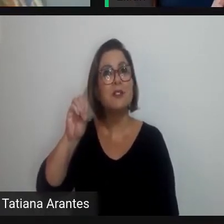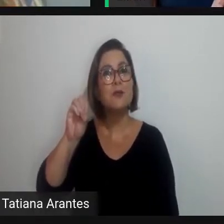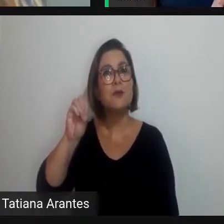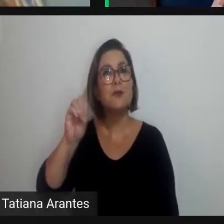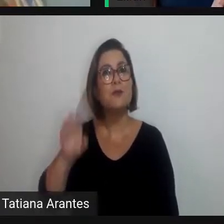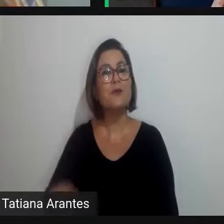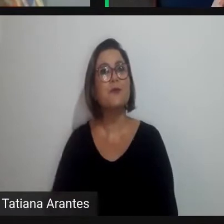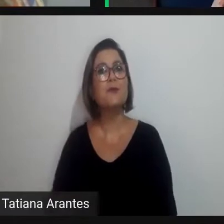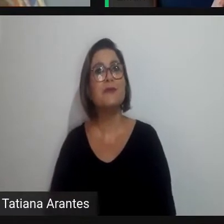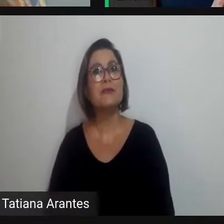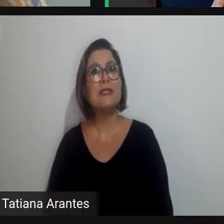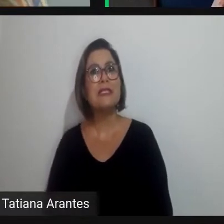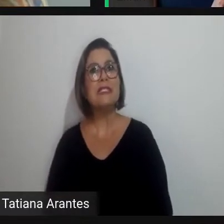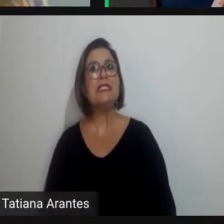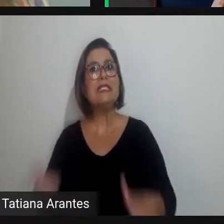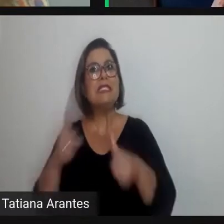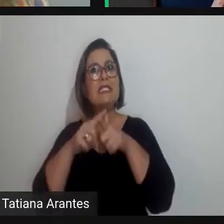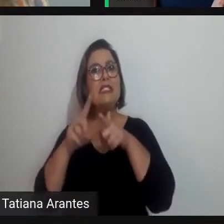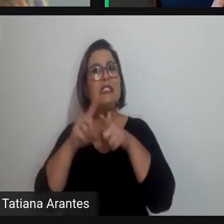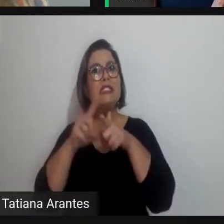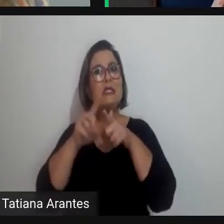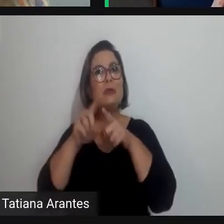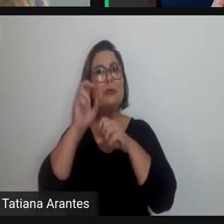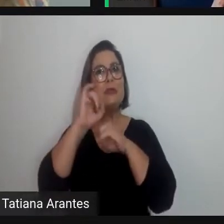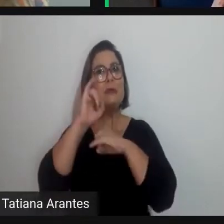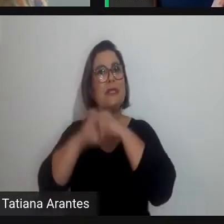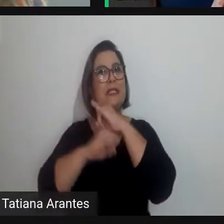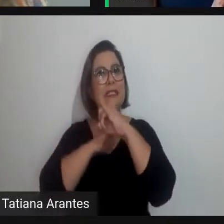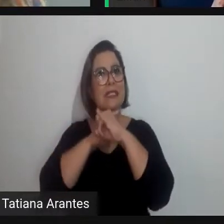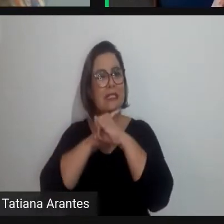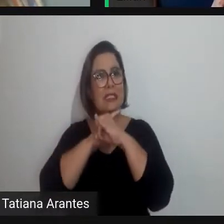Bom, acho que o doutor Ricardo caiu.